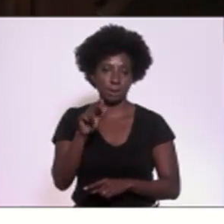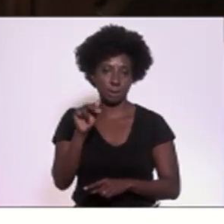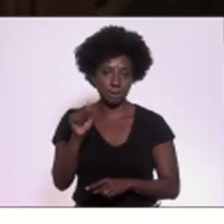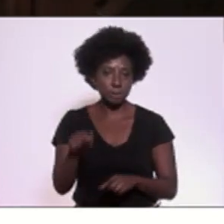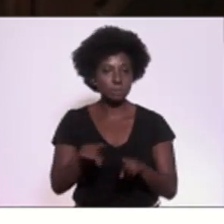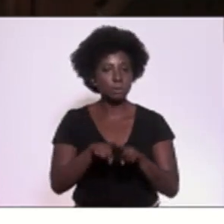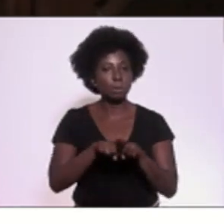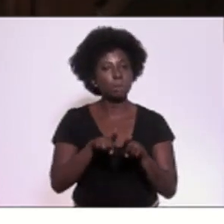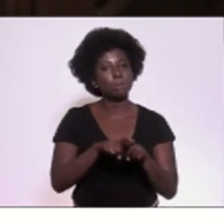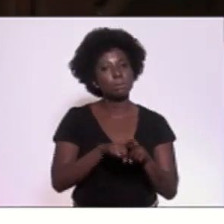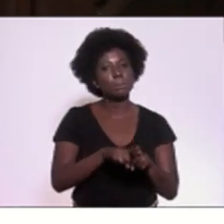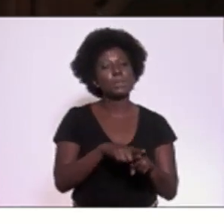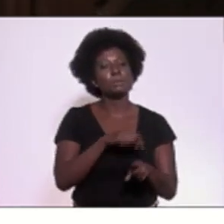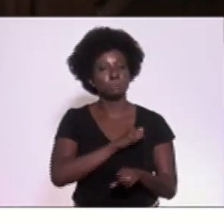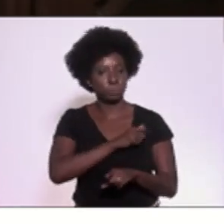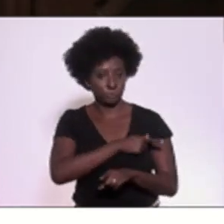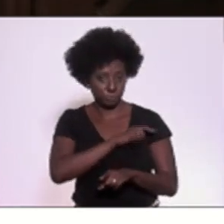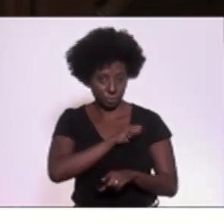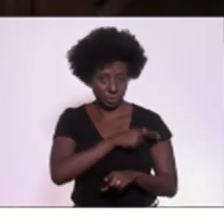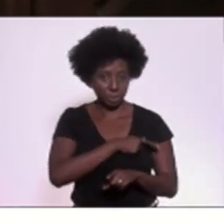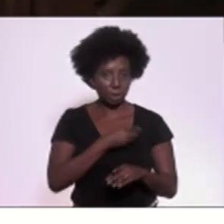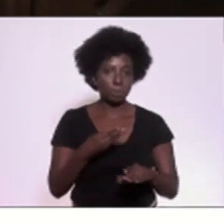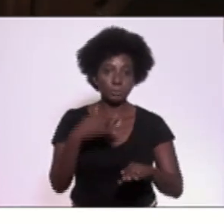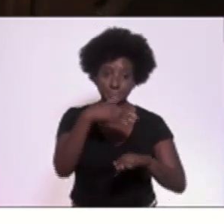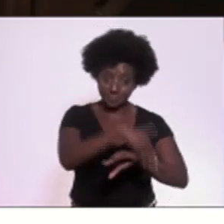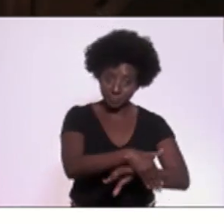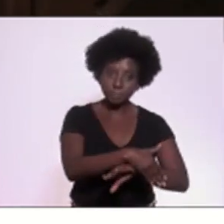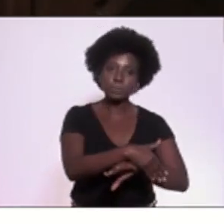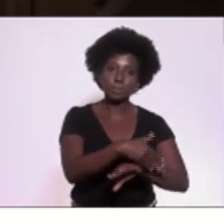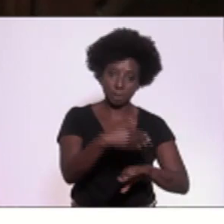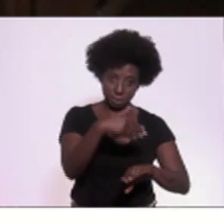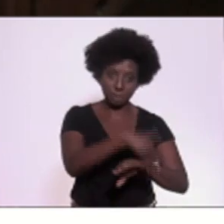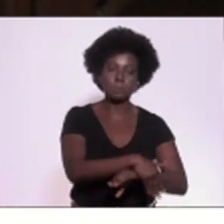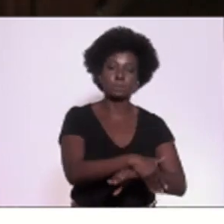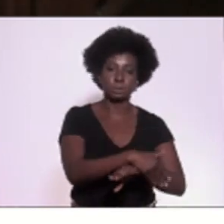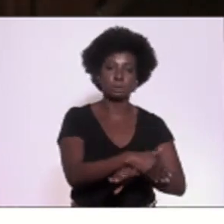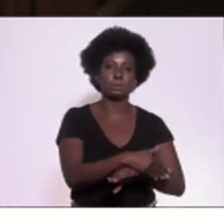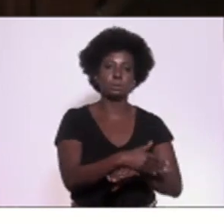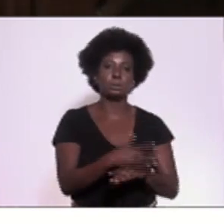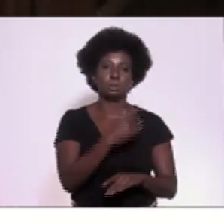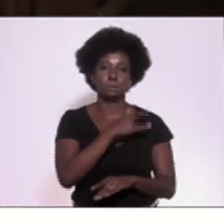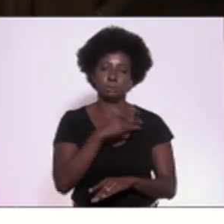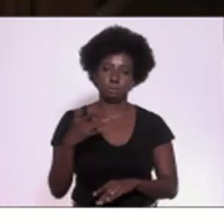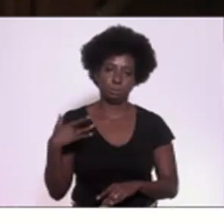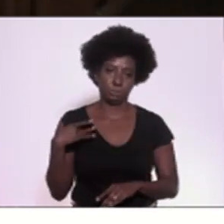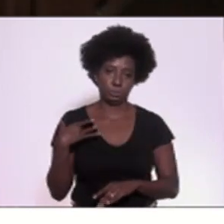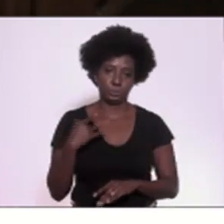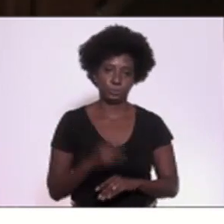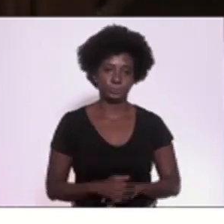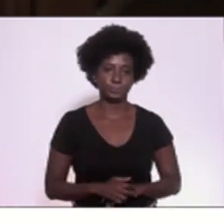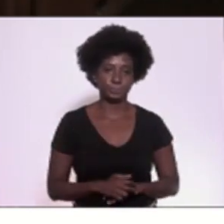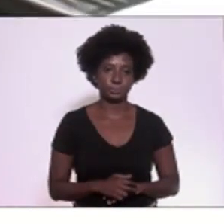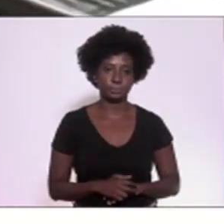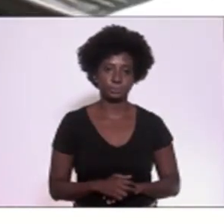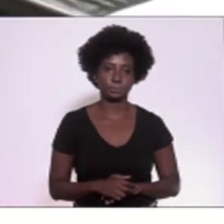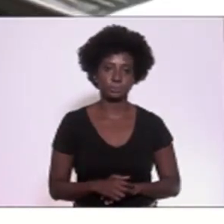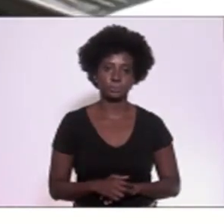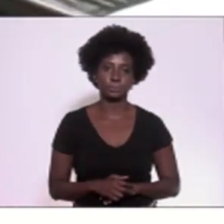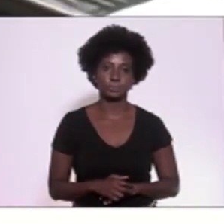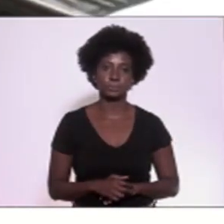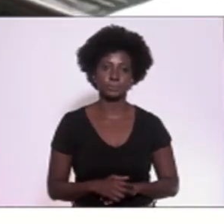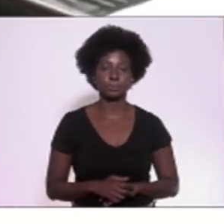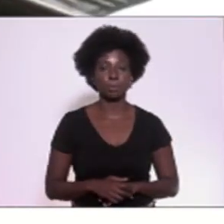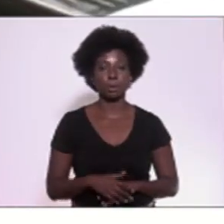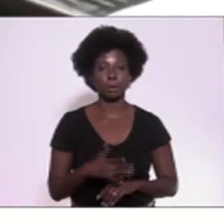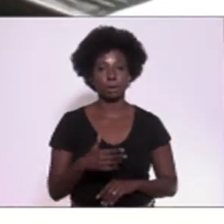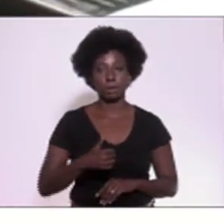a preocupação do Coronel Salema com a implantação de uma unidade de atenção primária em saúde. Deputado Flávio. Deputado Valdeque Carneiro. Em primeiro